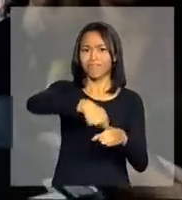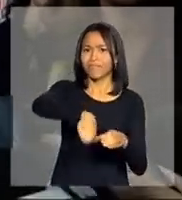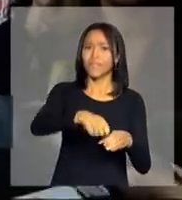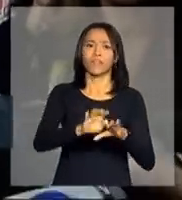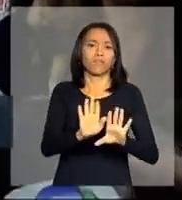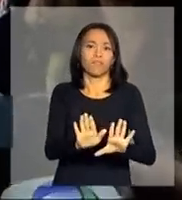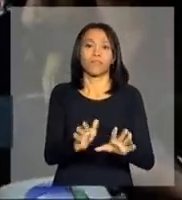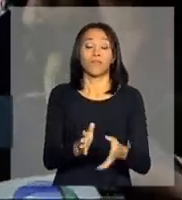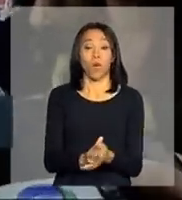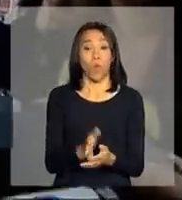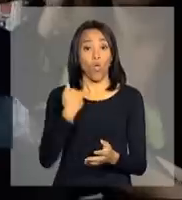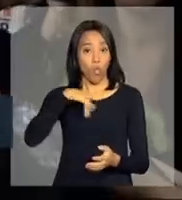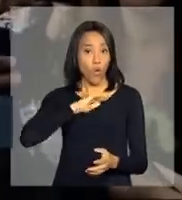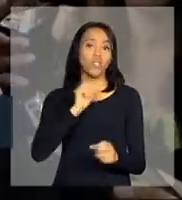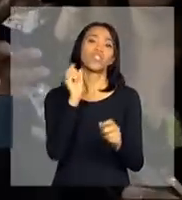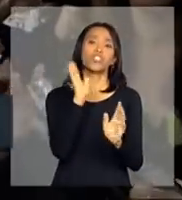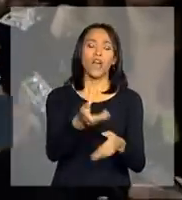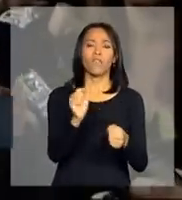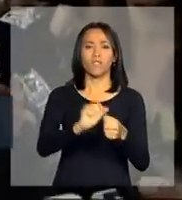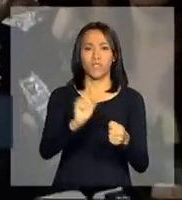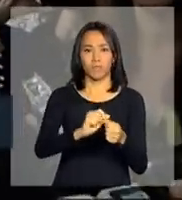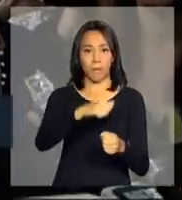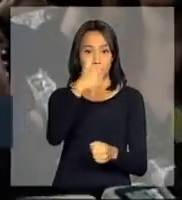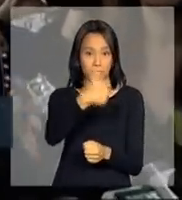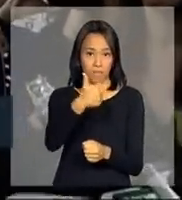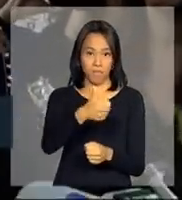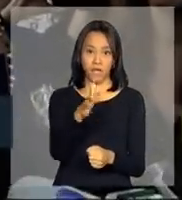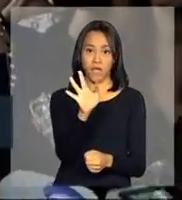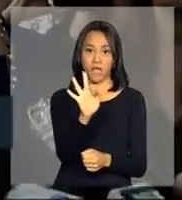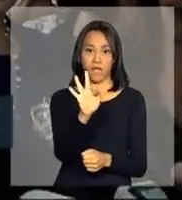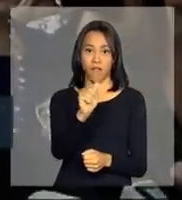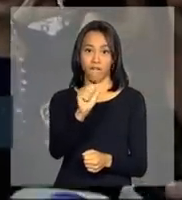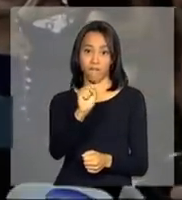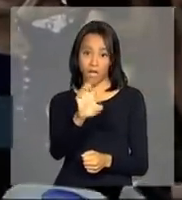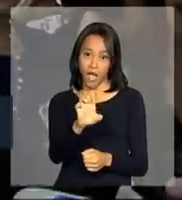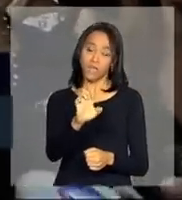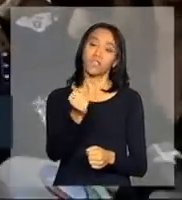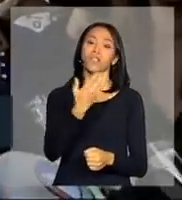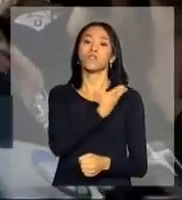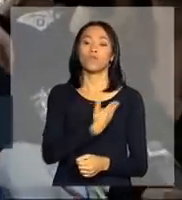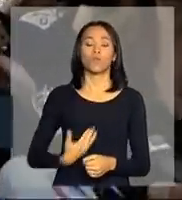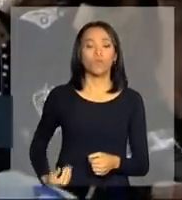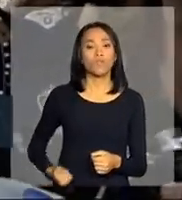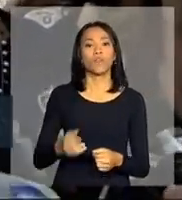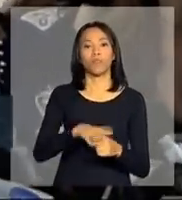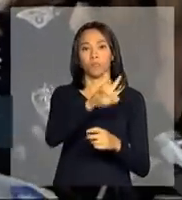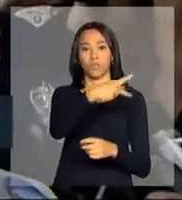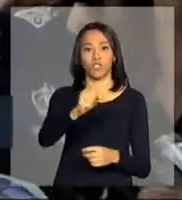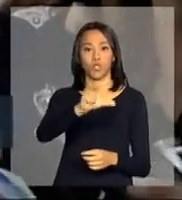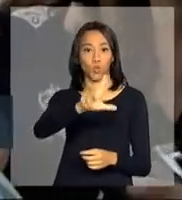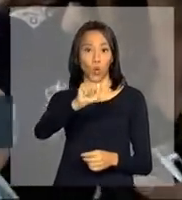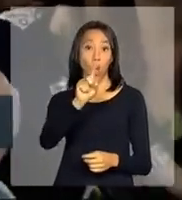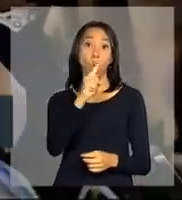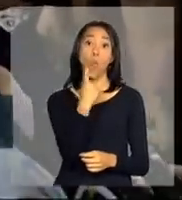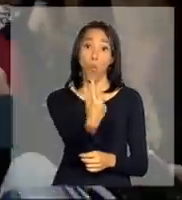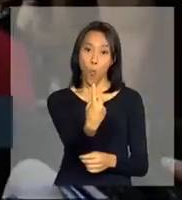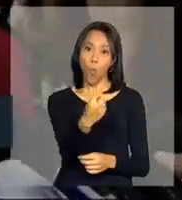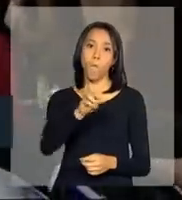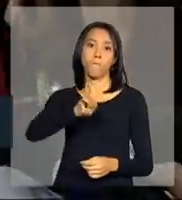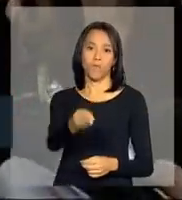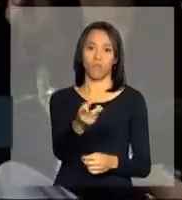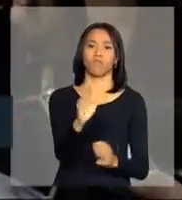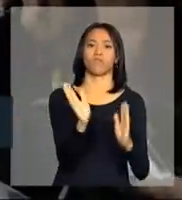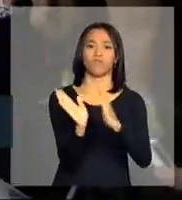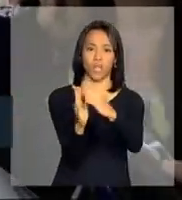estamos fizemos na primeira fase do governo do presidente Lula, 1 milhão de casas. Agora, no